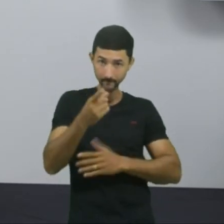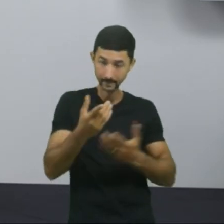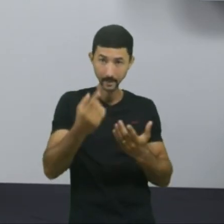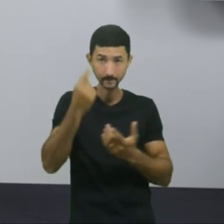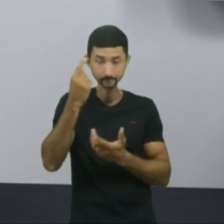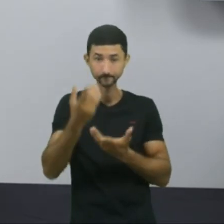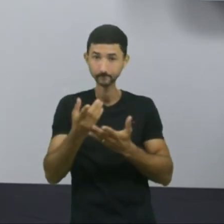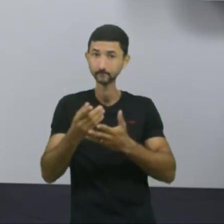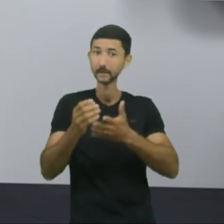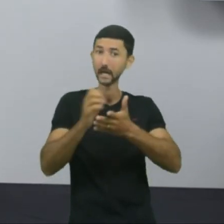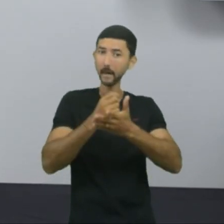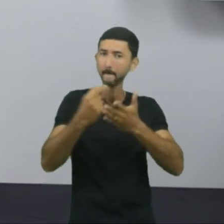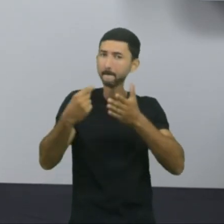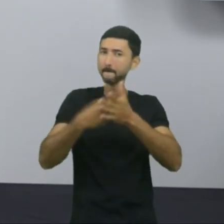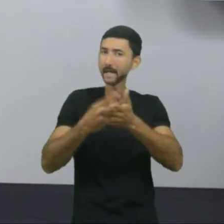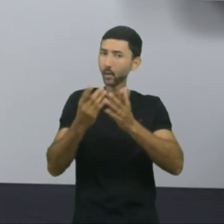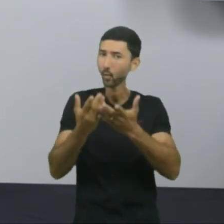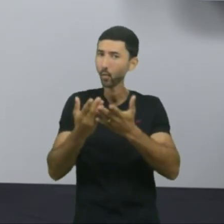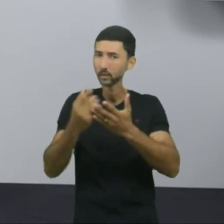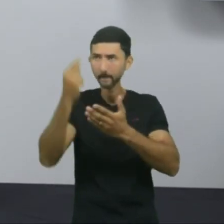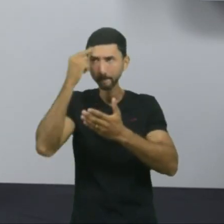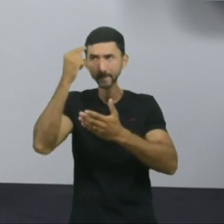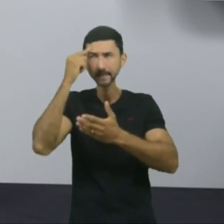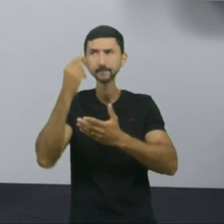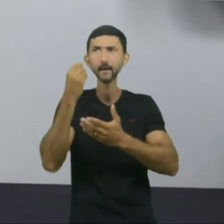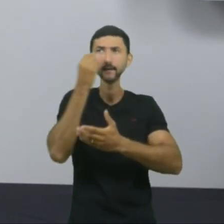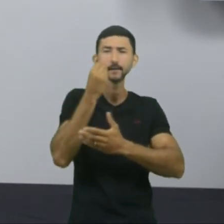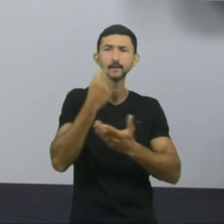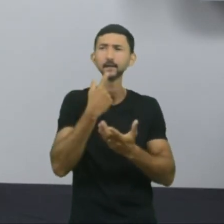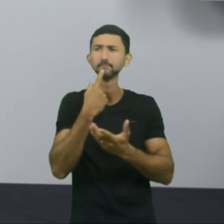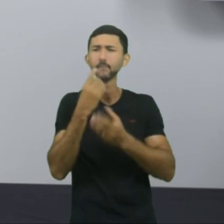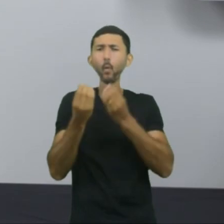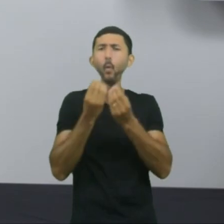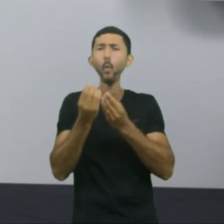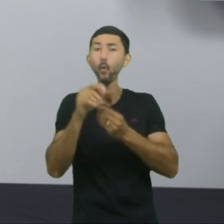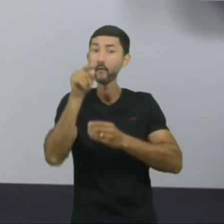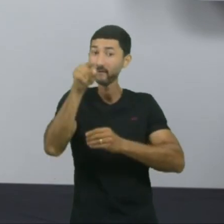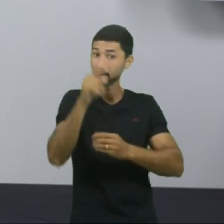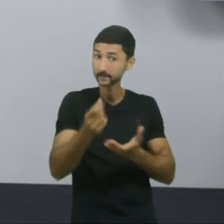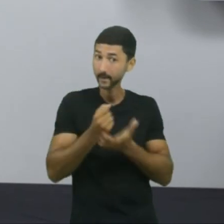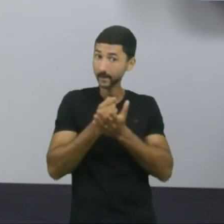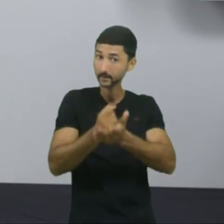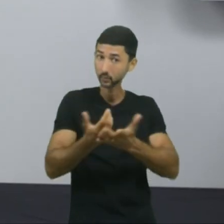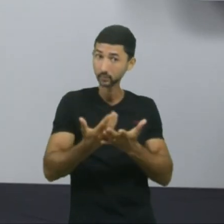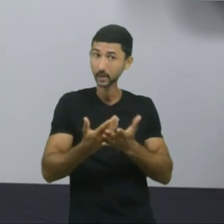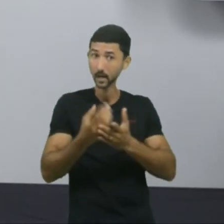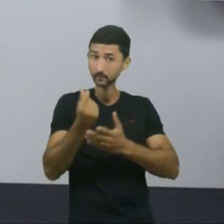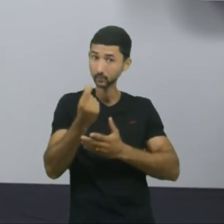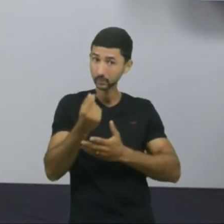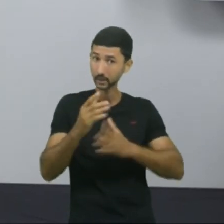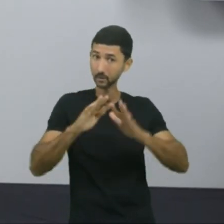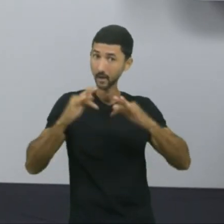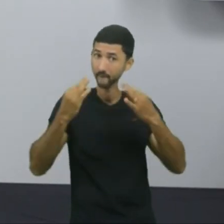essa atividade, essa pergunta, para você analisar de que forma você pode ajudar na